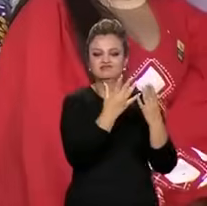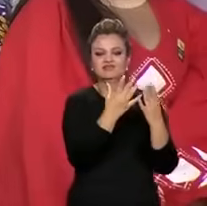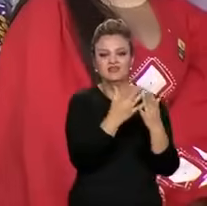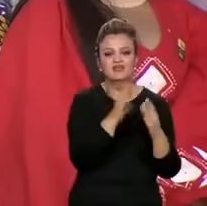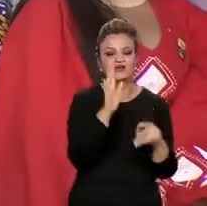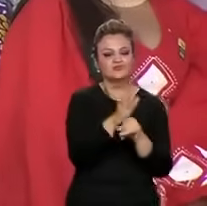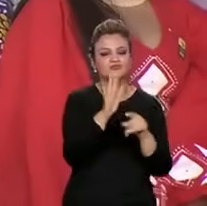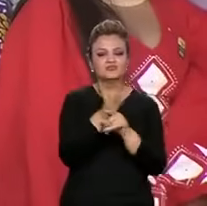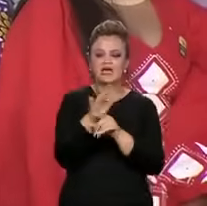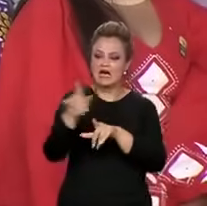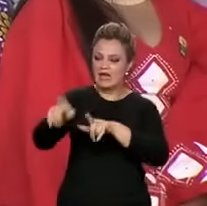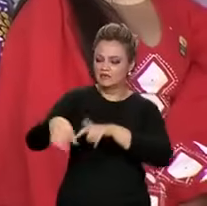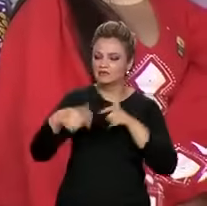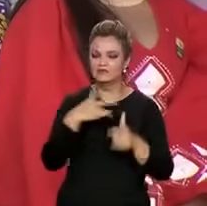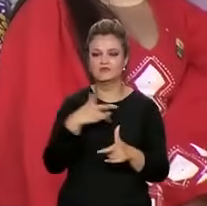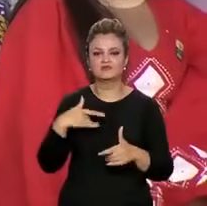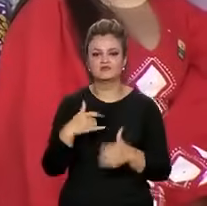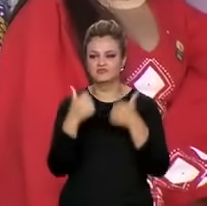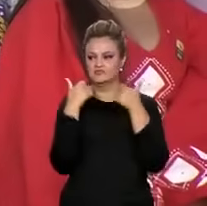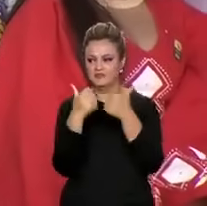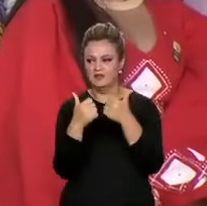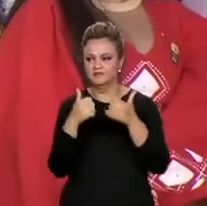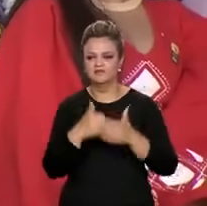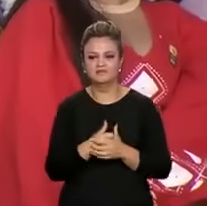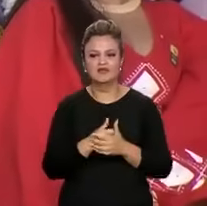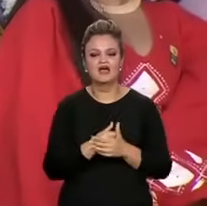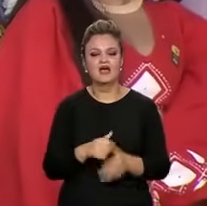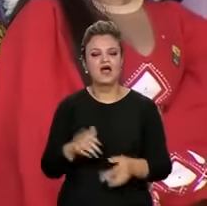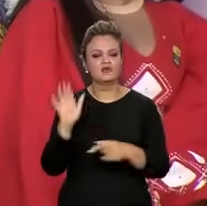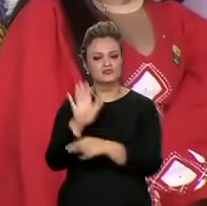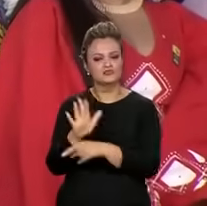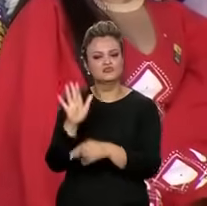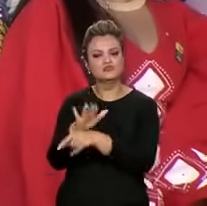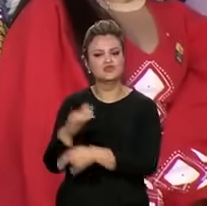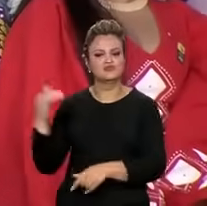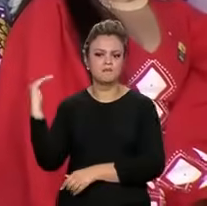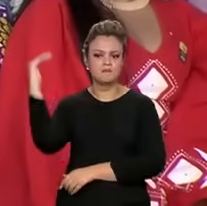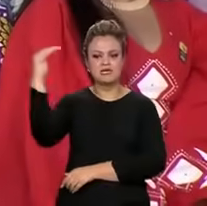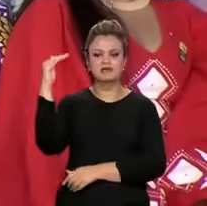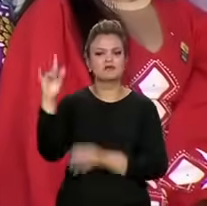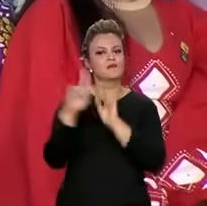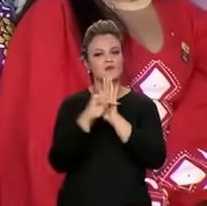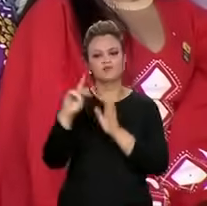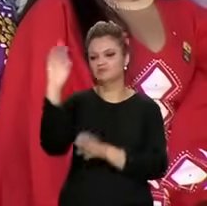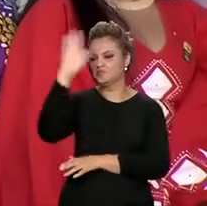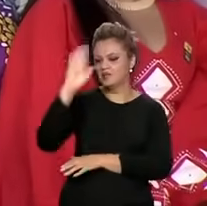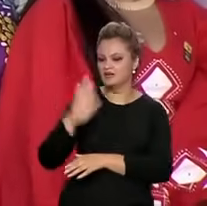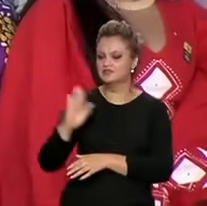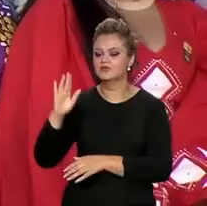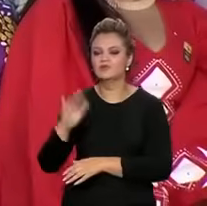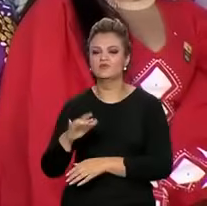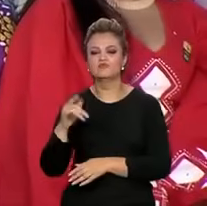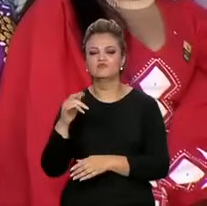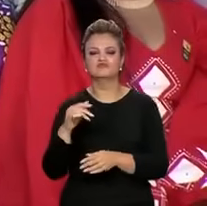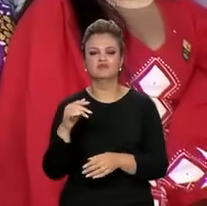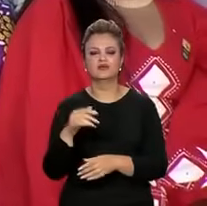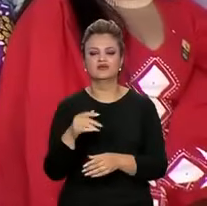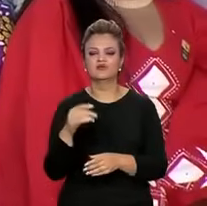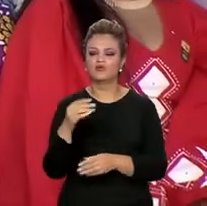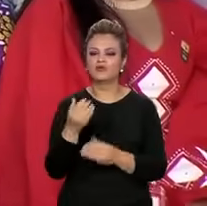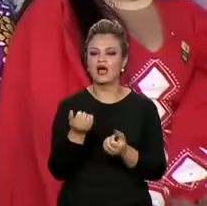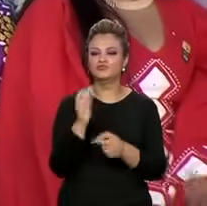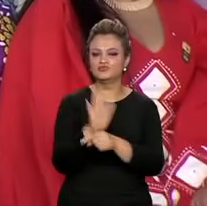agricultura saudável deste Brasil que constrói a soberania Nacional através da soberania